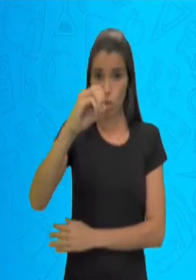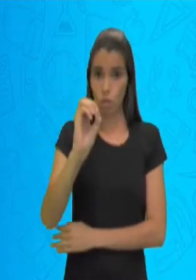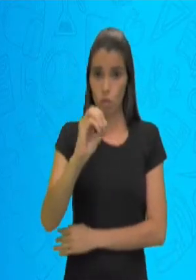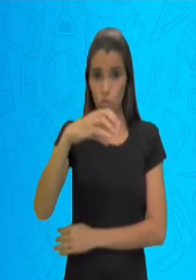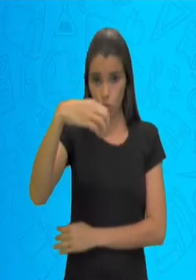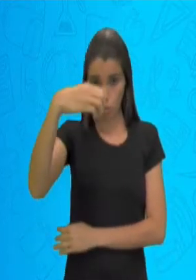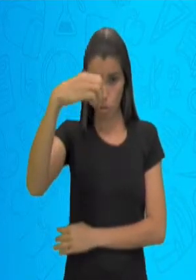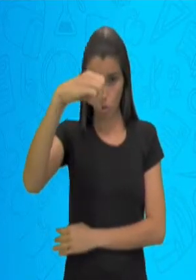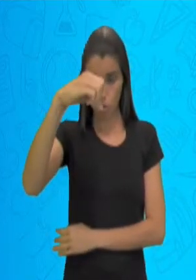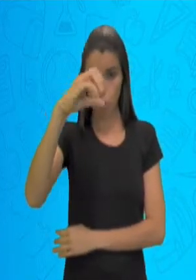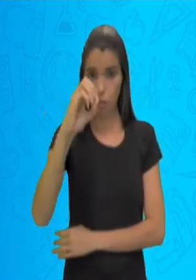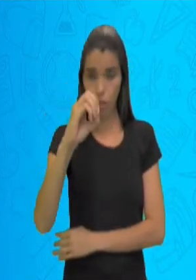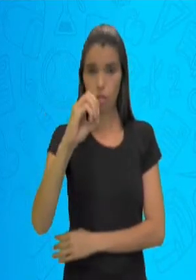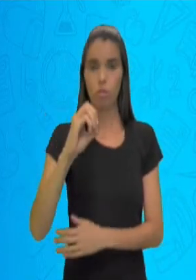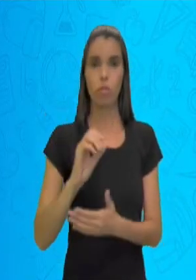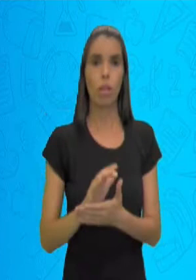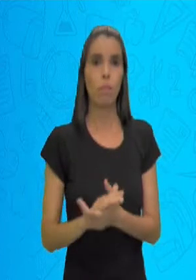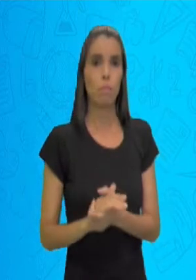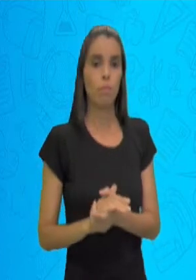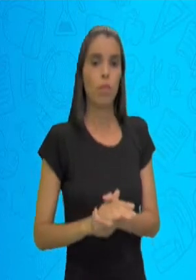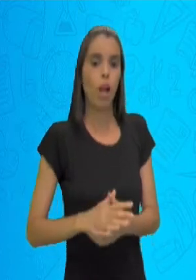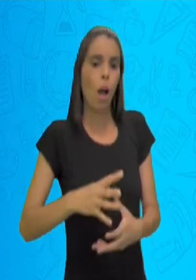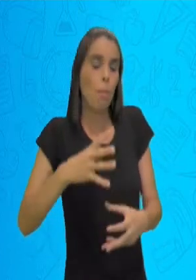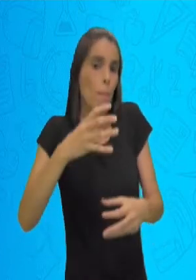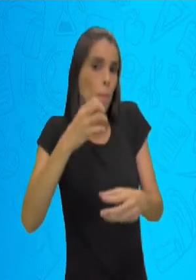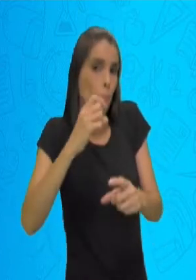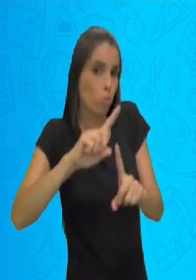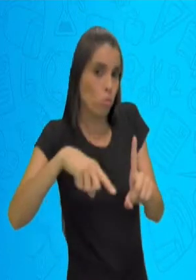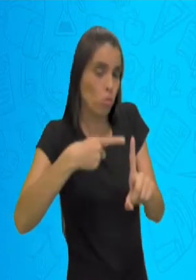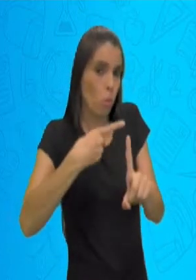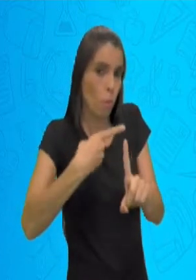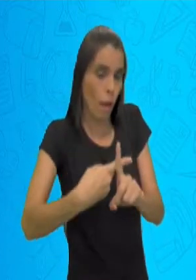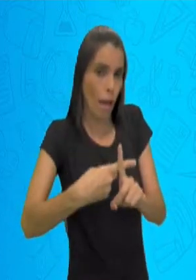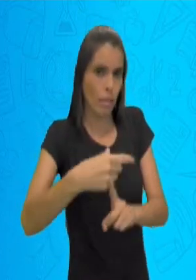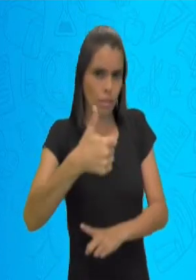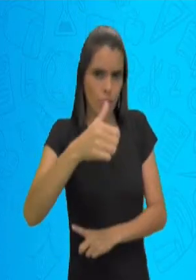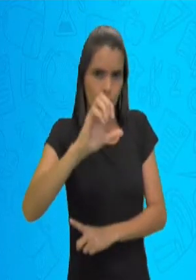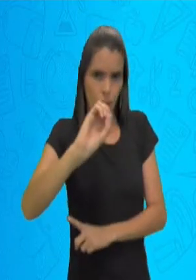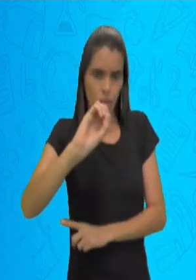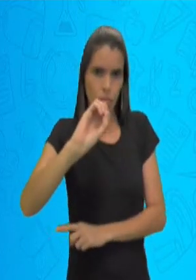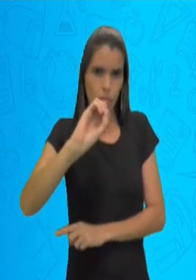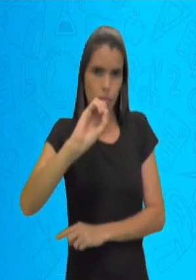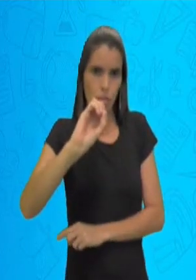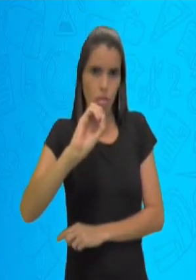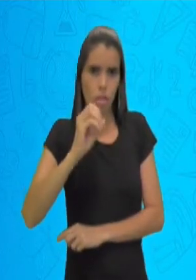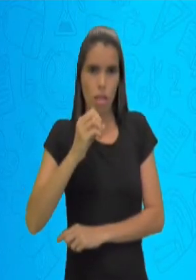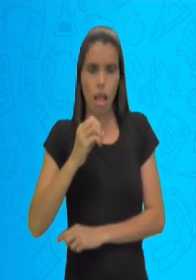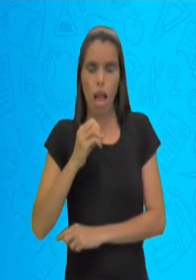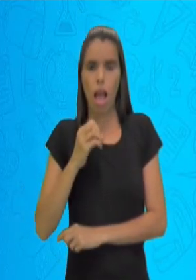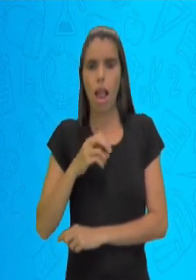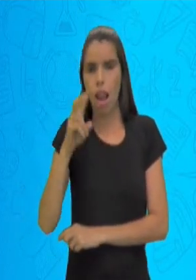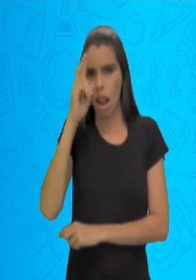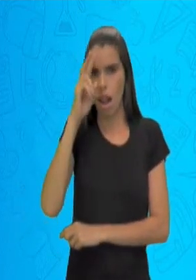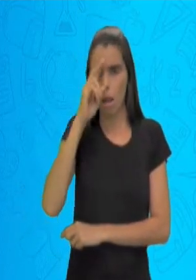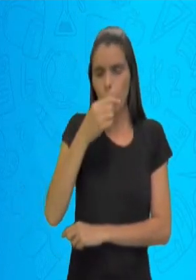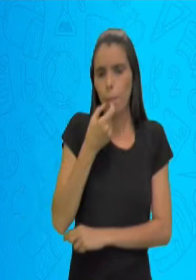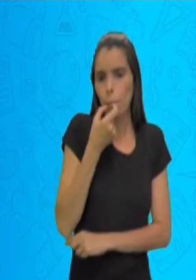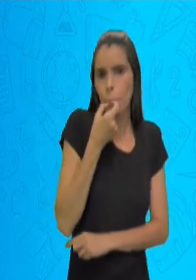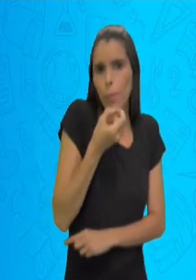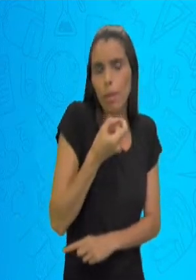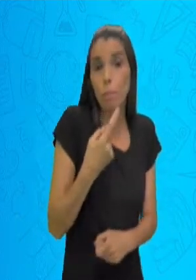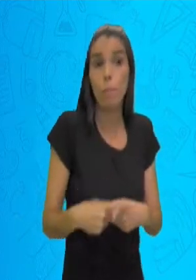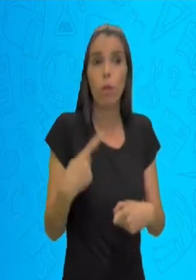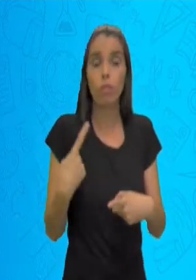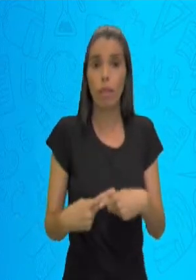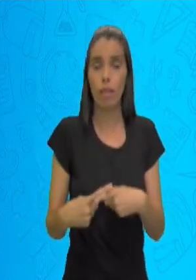uma dezena, lembra que a maquininha, pip, ela vai apitar. Por quê? 10 dezenas